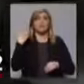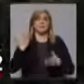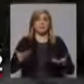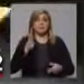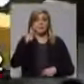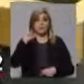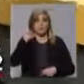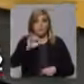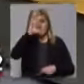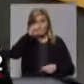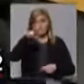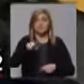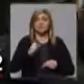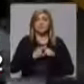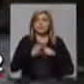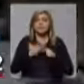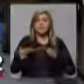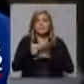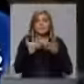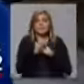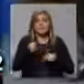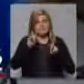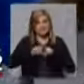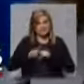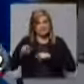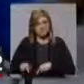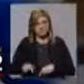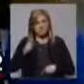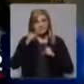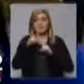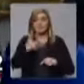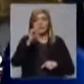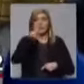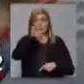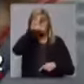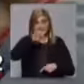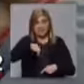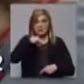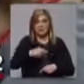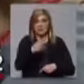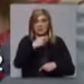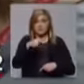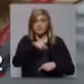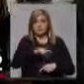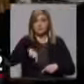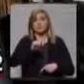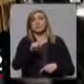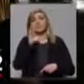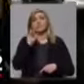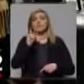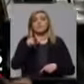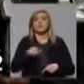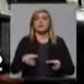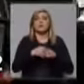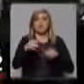ouvir o ministro grego no fórum adequado para tratar esta questão. A intenção dos 18 ministros da Zona Euro, da Comissão Europeia, do Banco Central Europeu e do